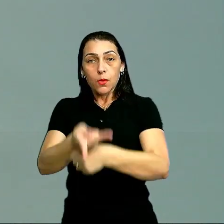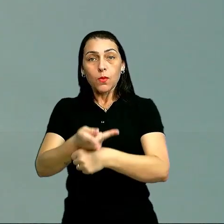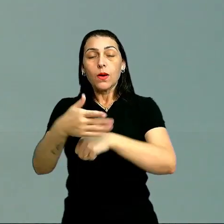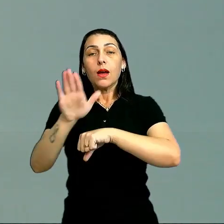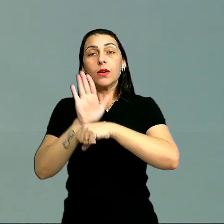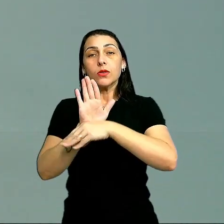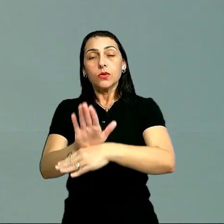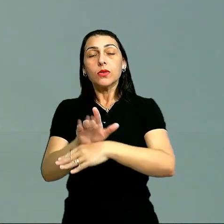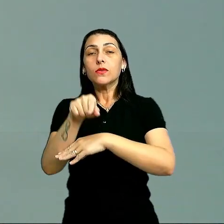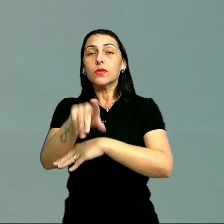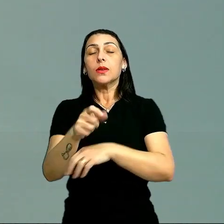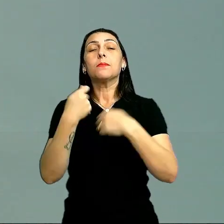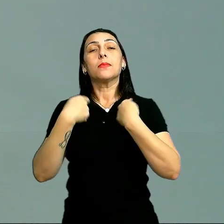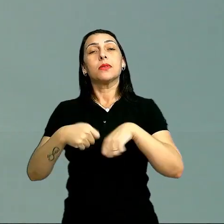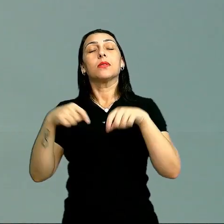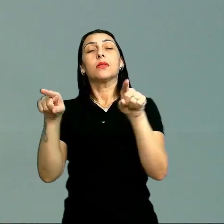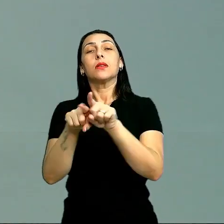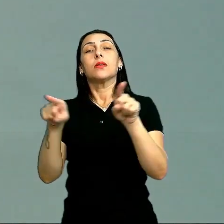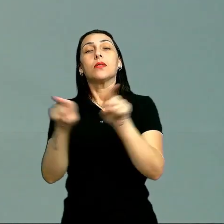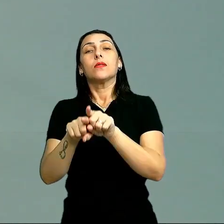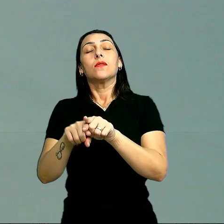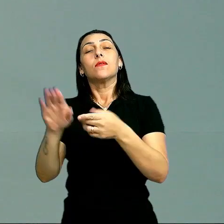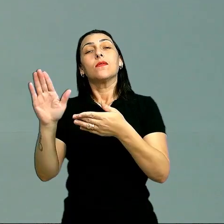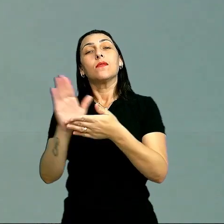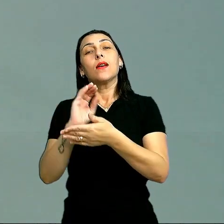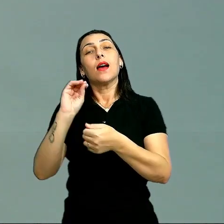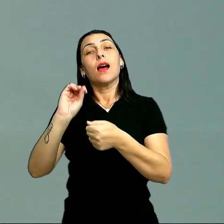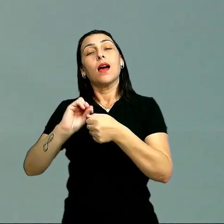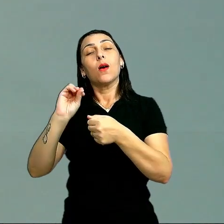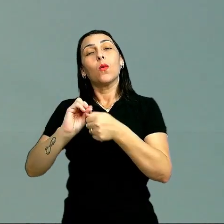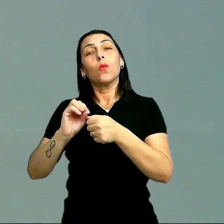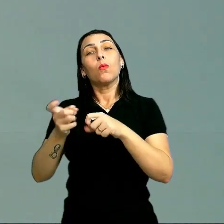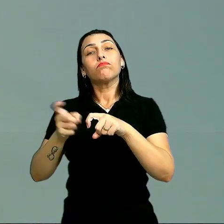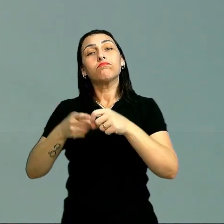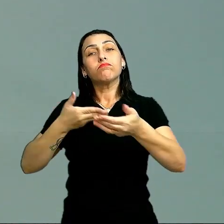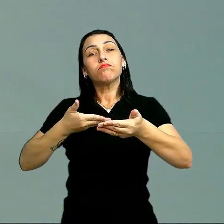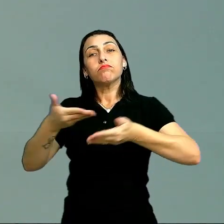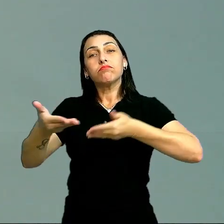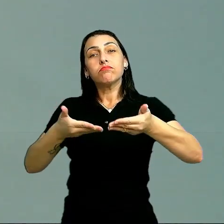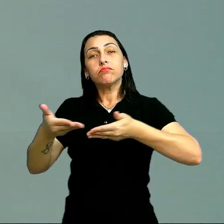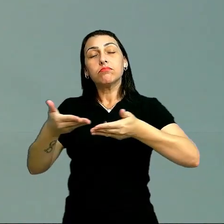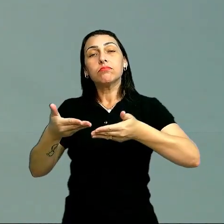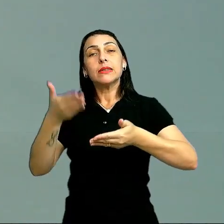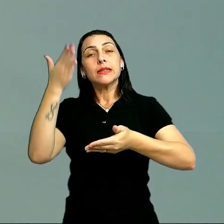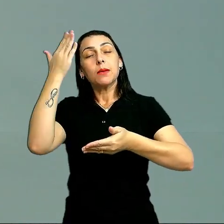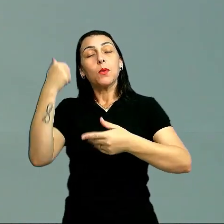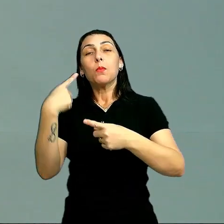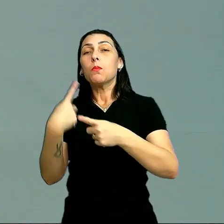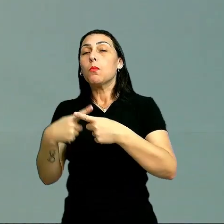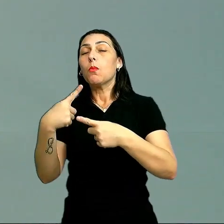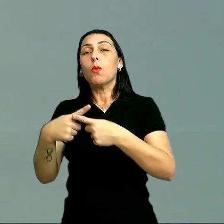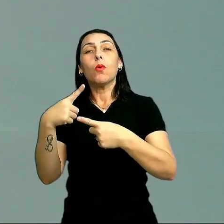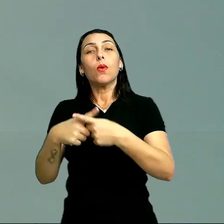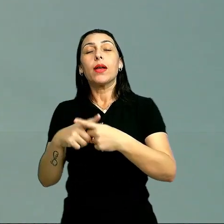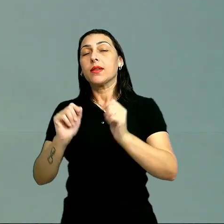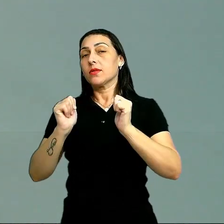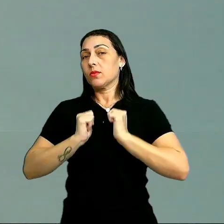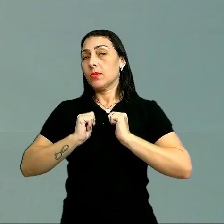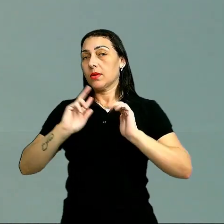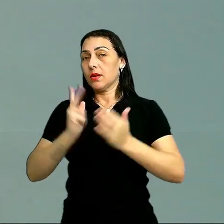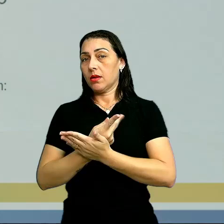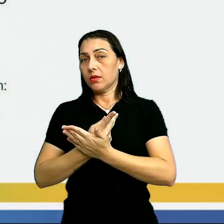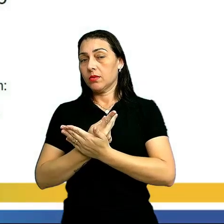e você precisa fazer uma espécie de algum acompanhamento para você descobrir o porquê desse tipo de